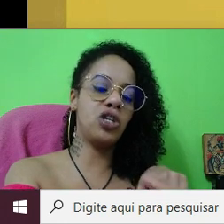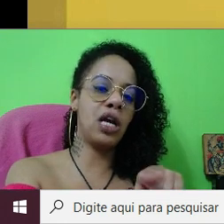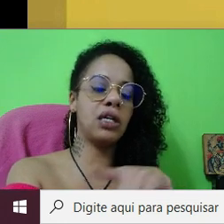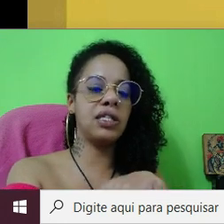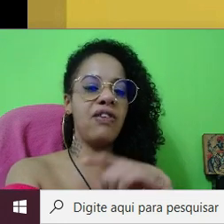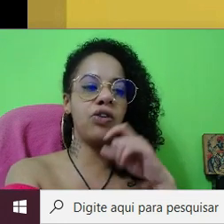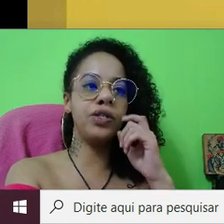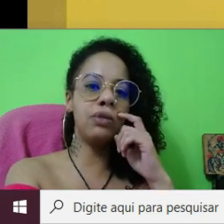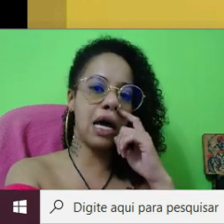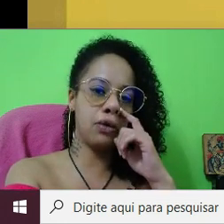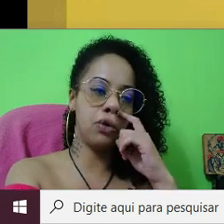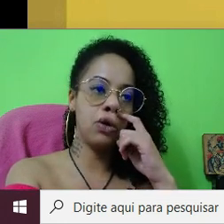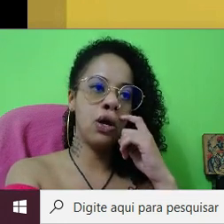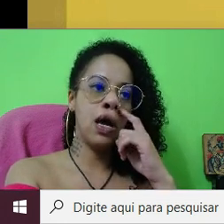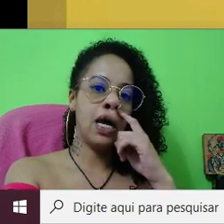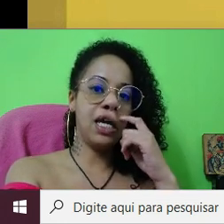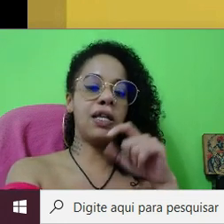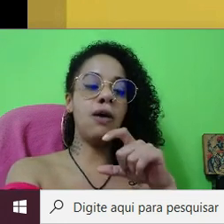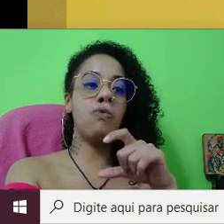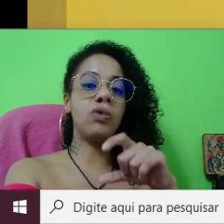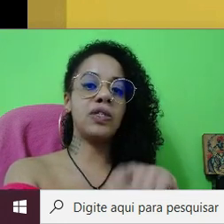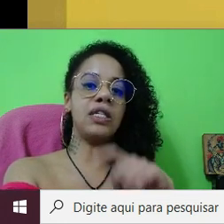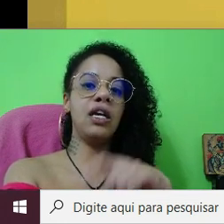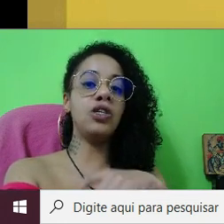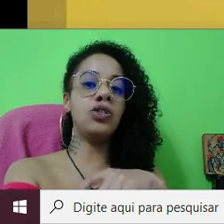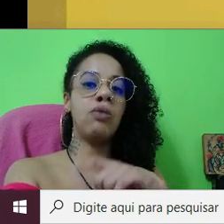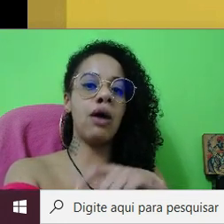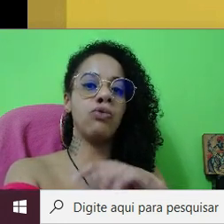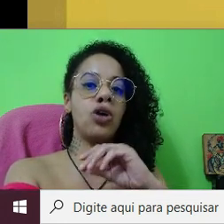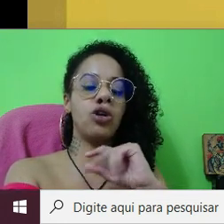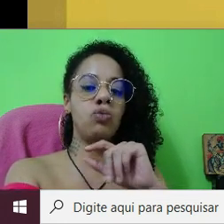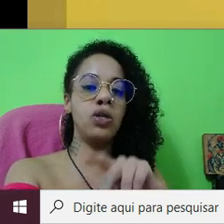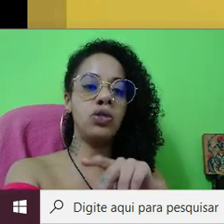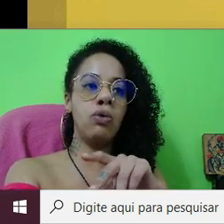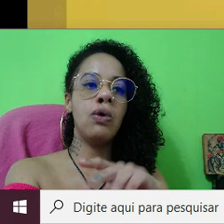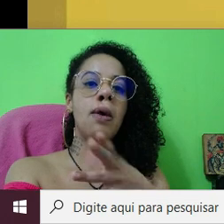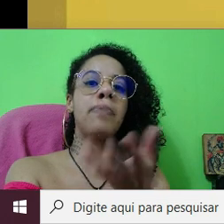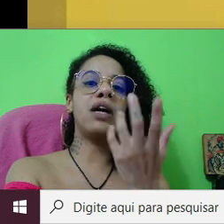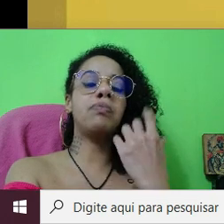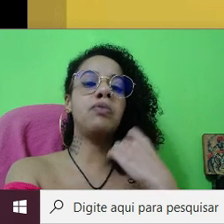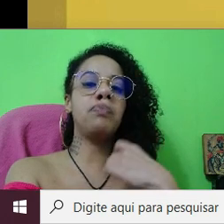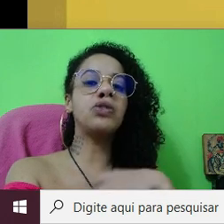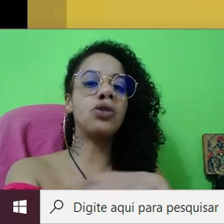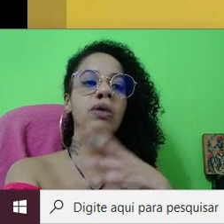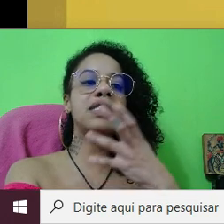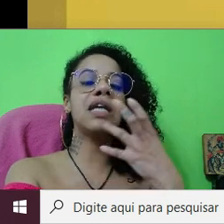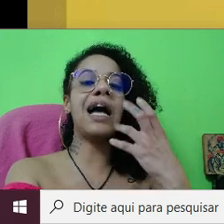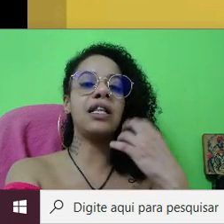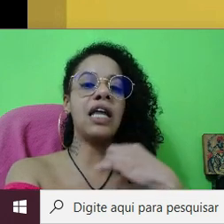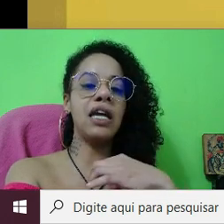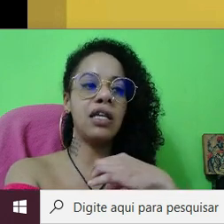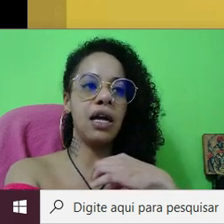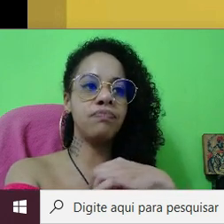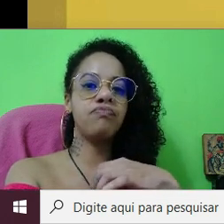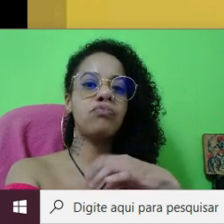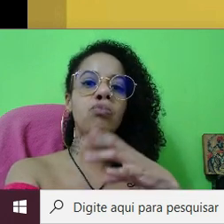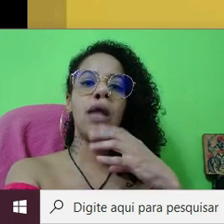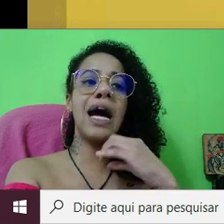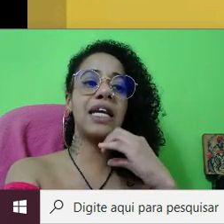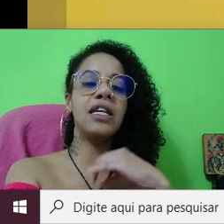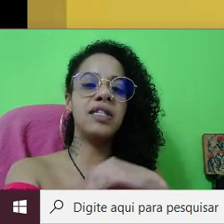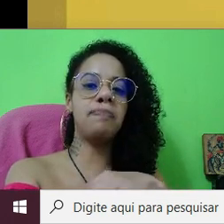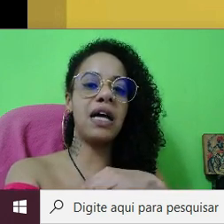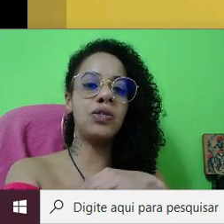extrema direita que você vai ver o resultado Então se isso é um dog Wilson para que pessoas adem